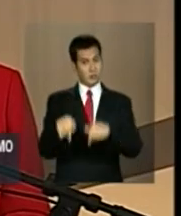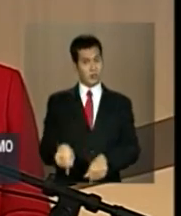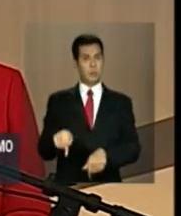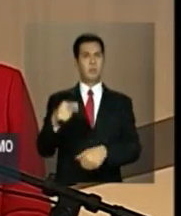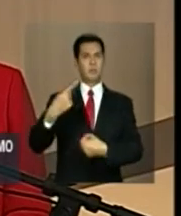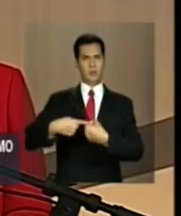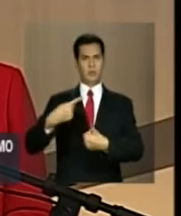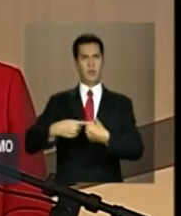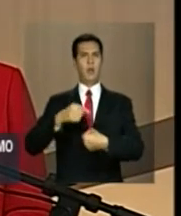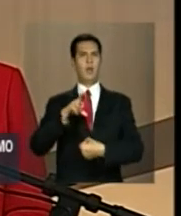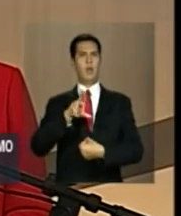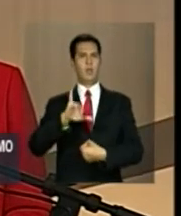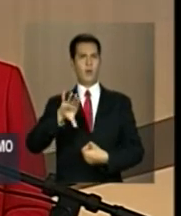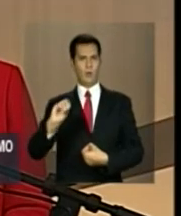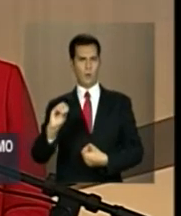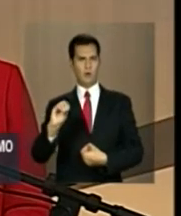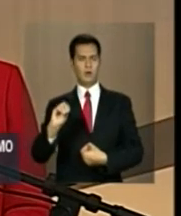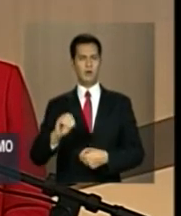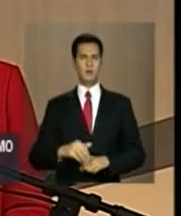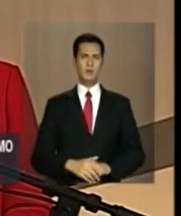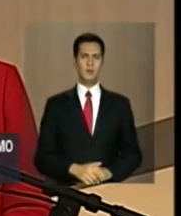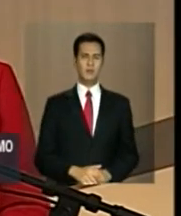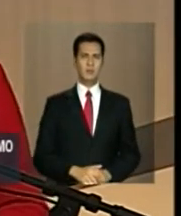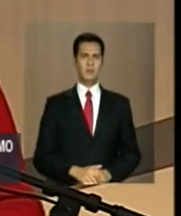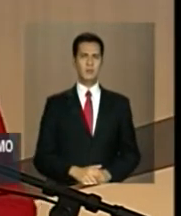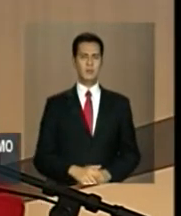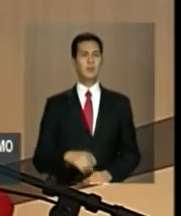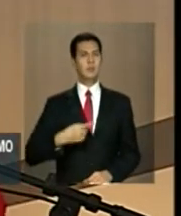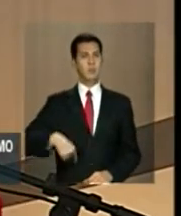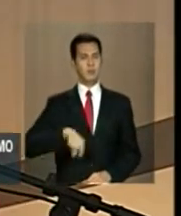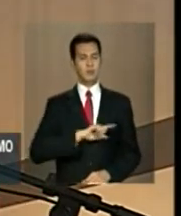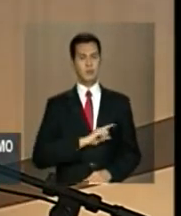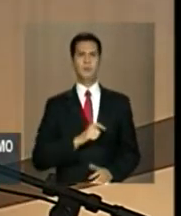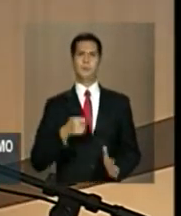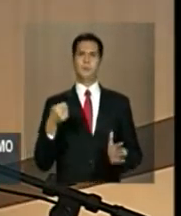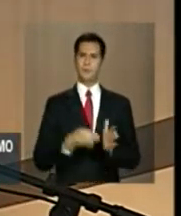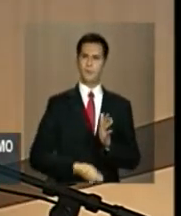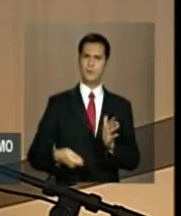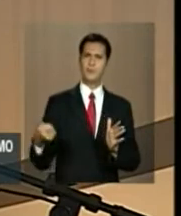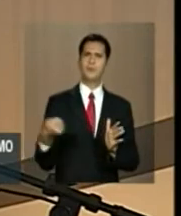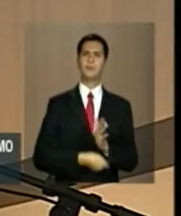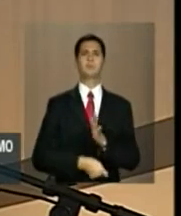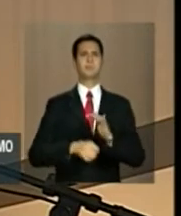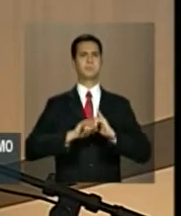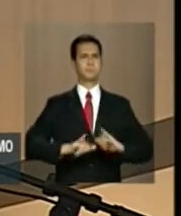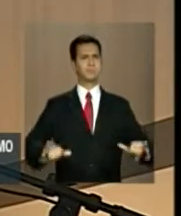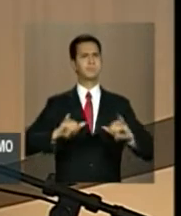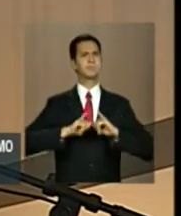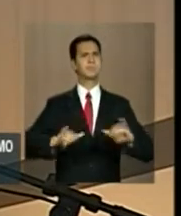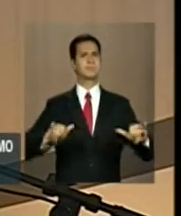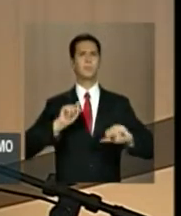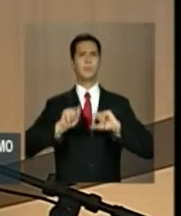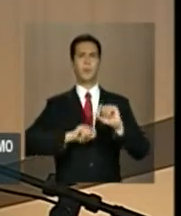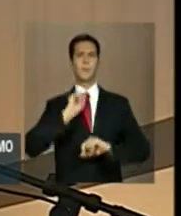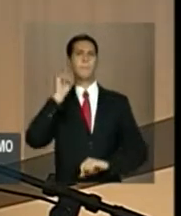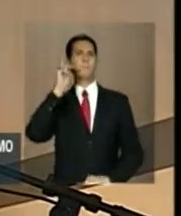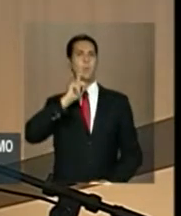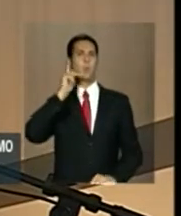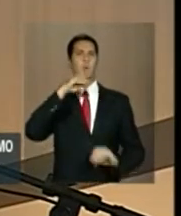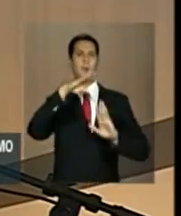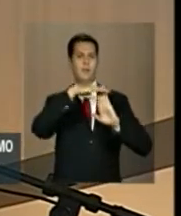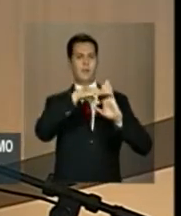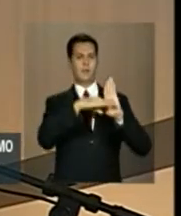Janeiro, um momento, então, que nós estamos defendendo uma política de